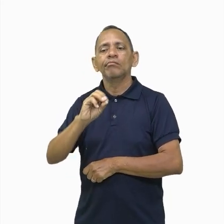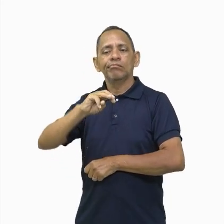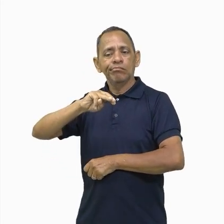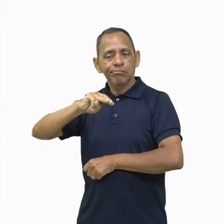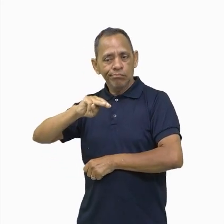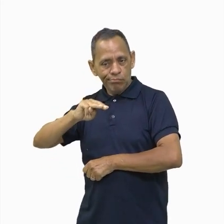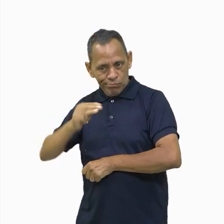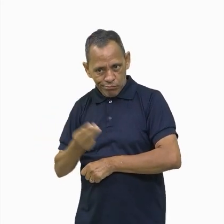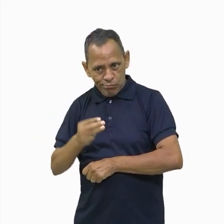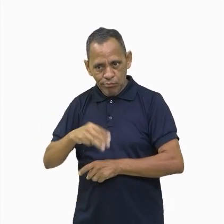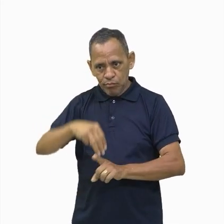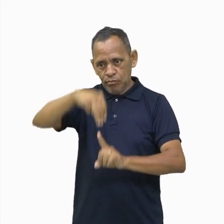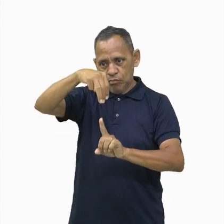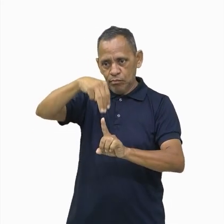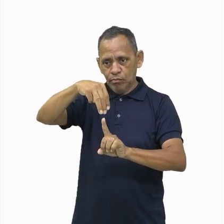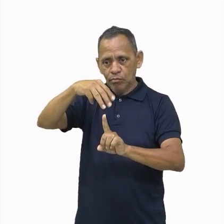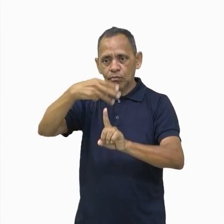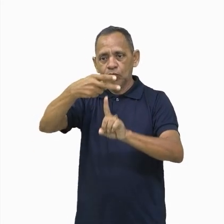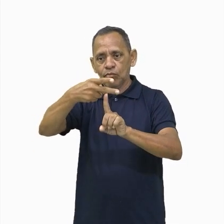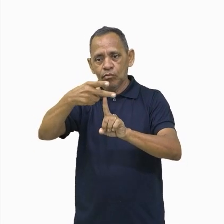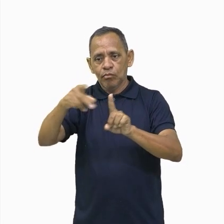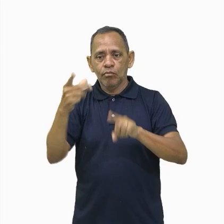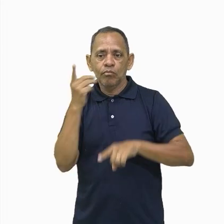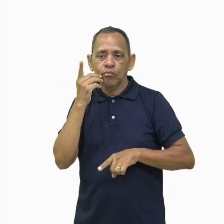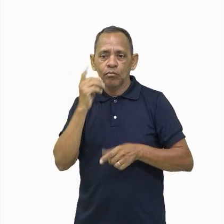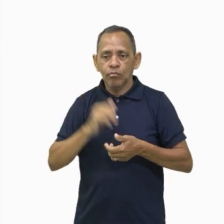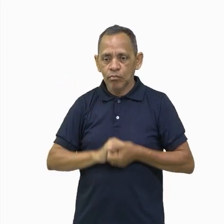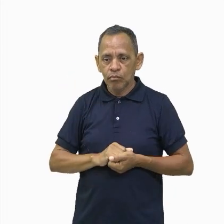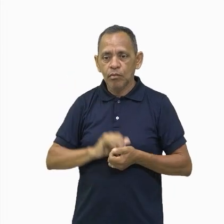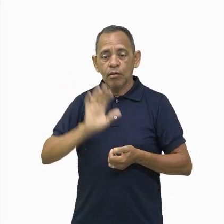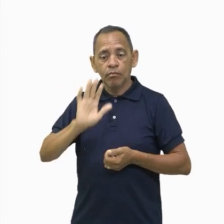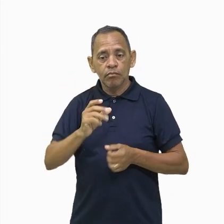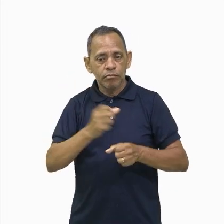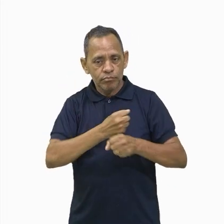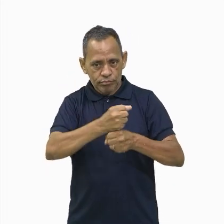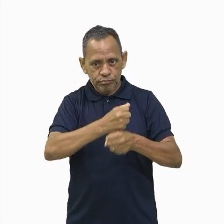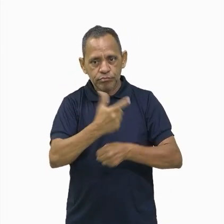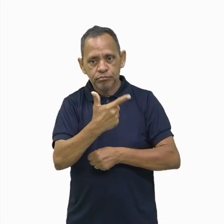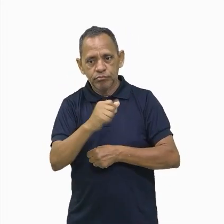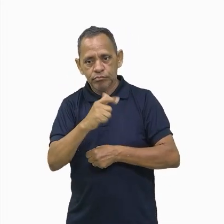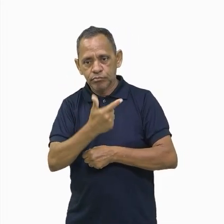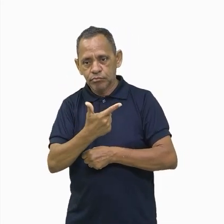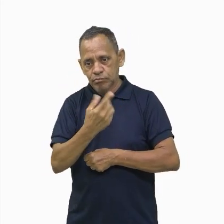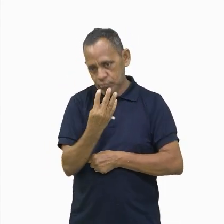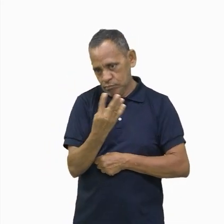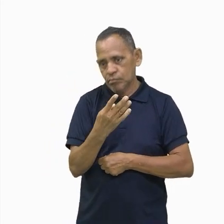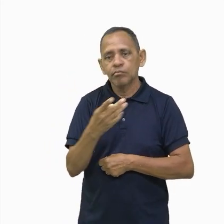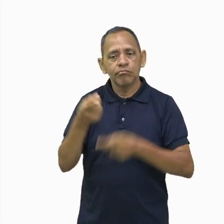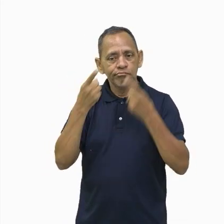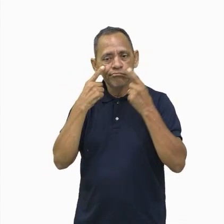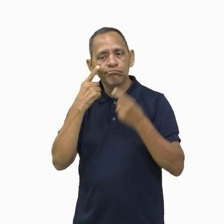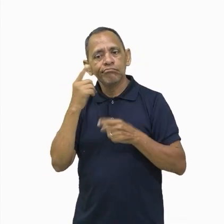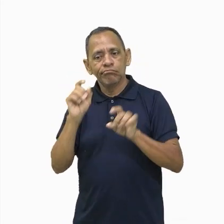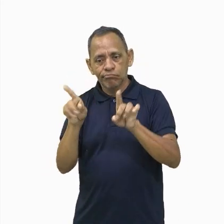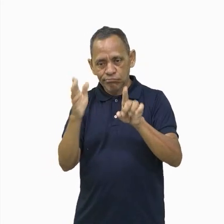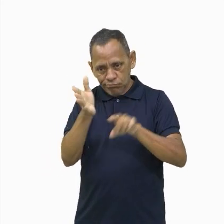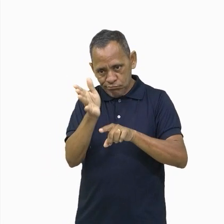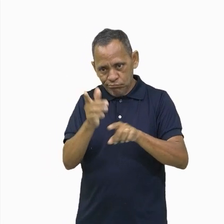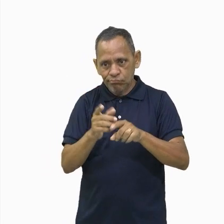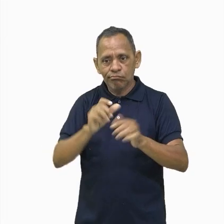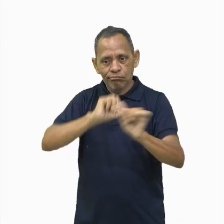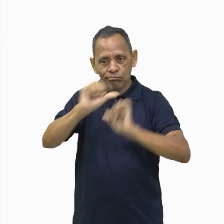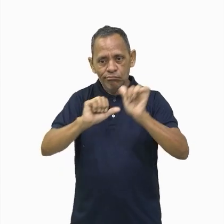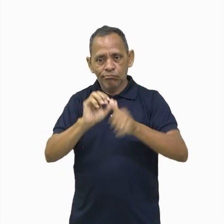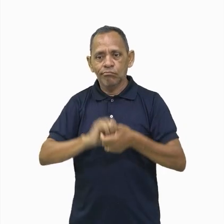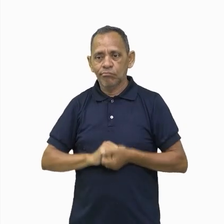Então, já no ano de 2024, a gente observa essas mudanças, né? Já a produção de petróleo e gás natural